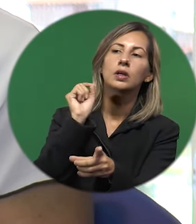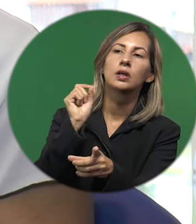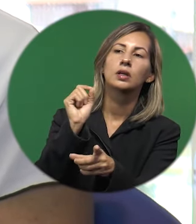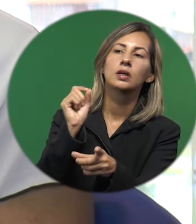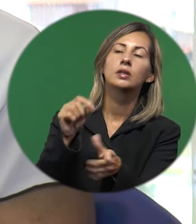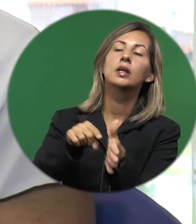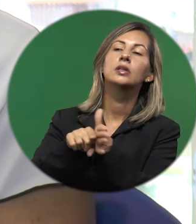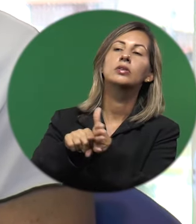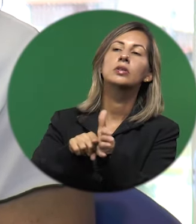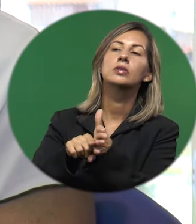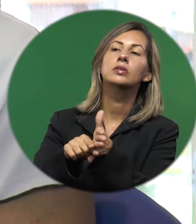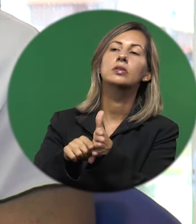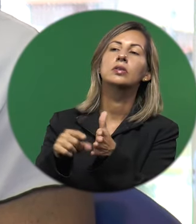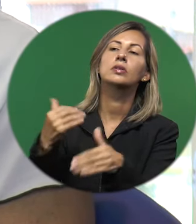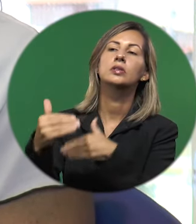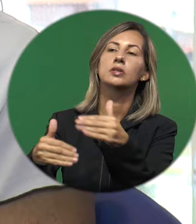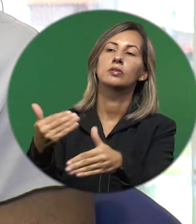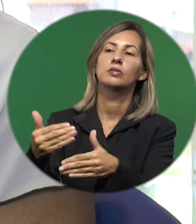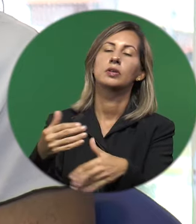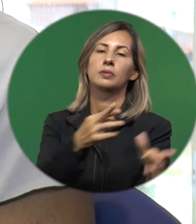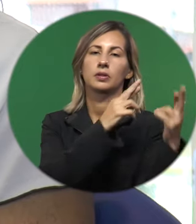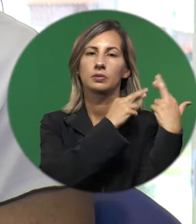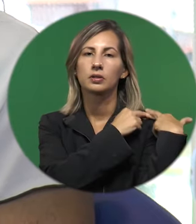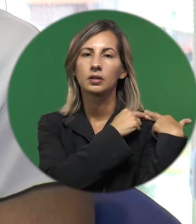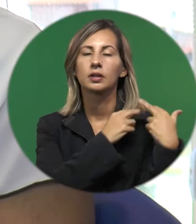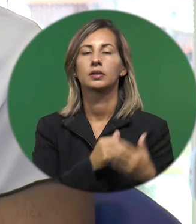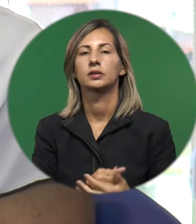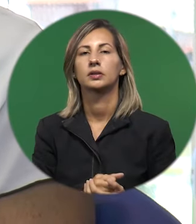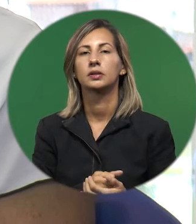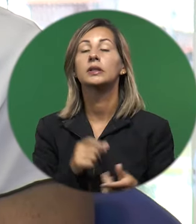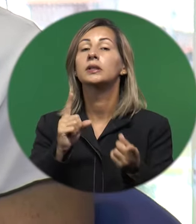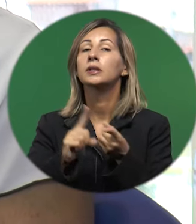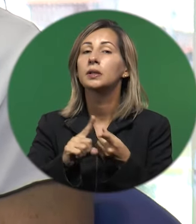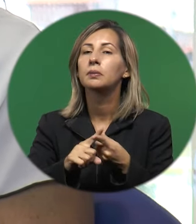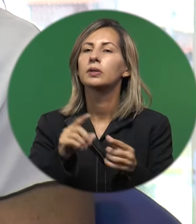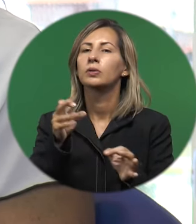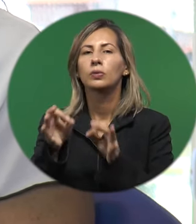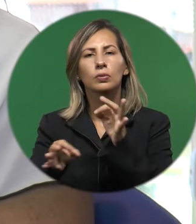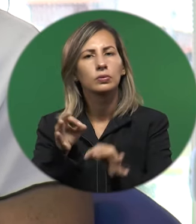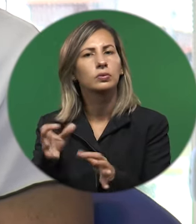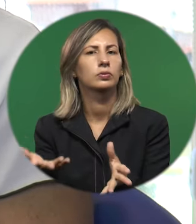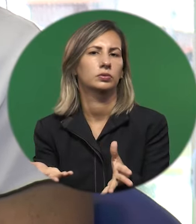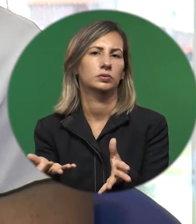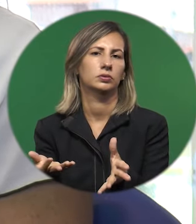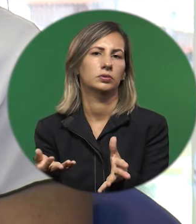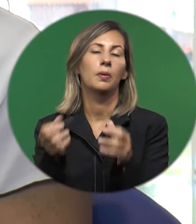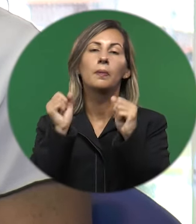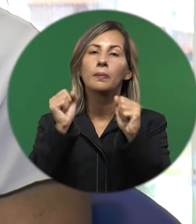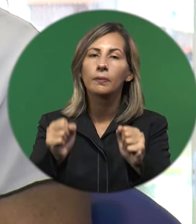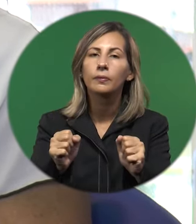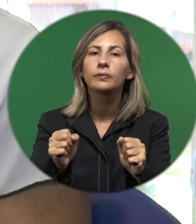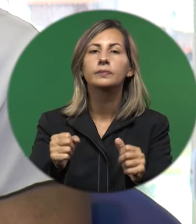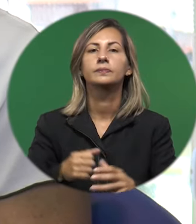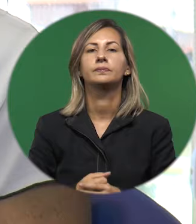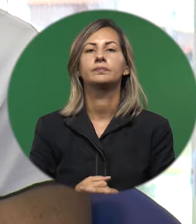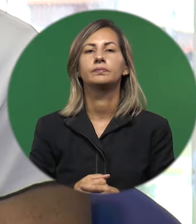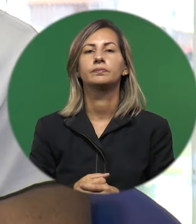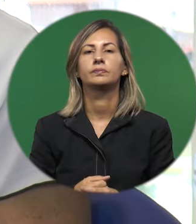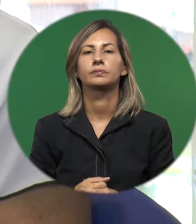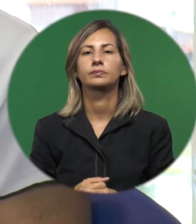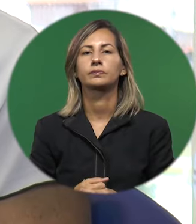levantar a partir da avaliação de desempenho por competência, e também controles, para que a gente